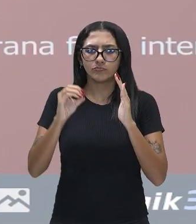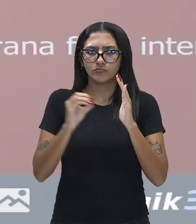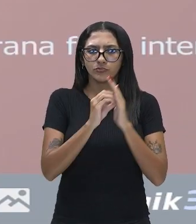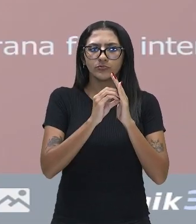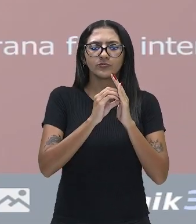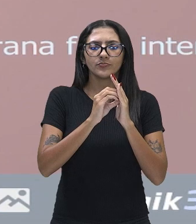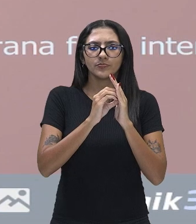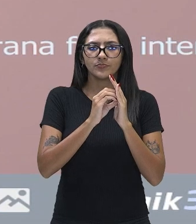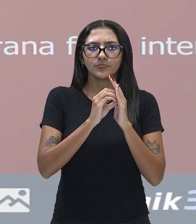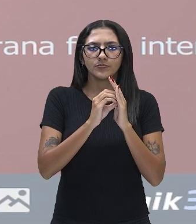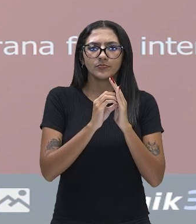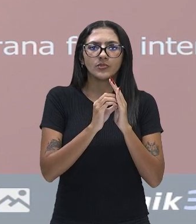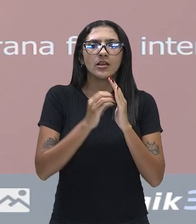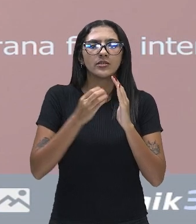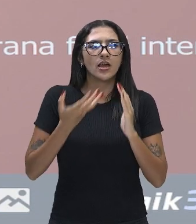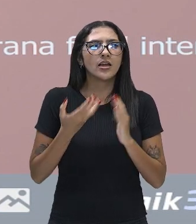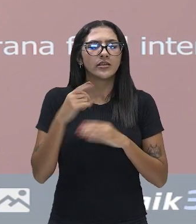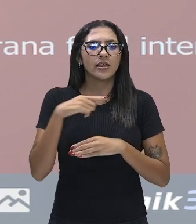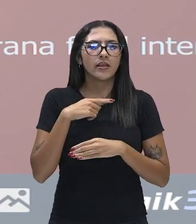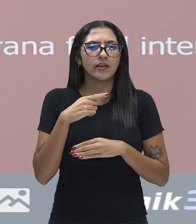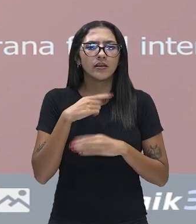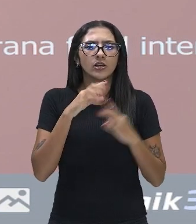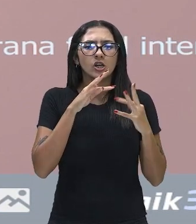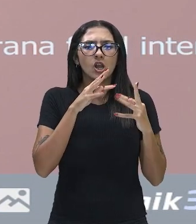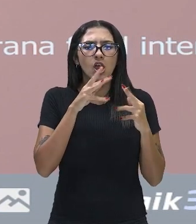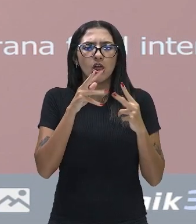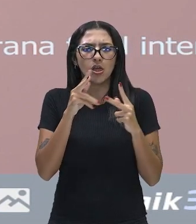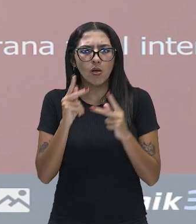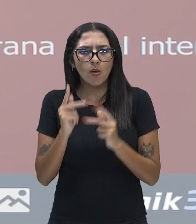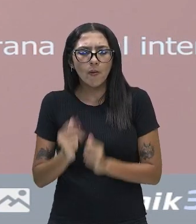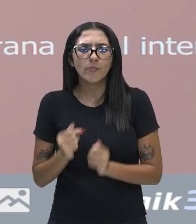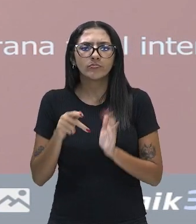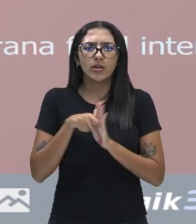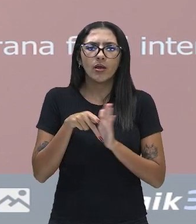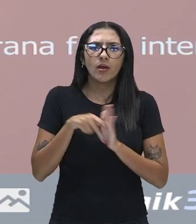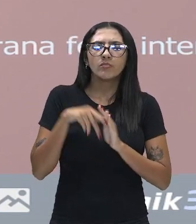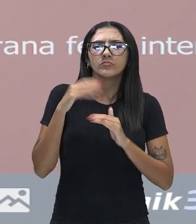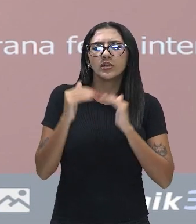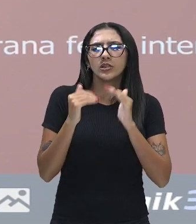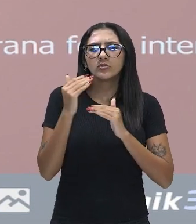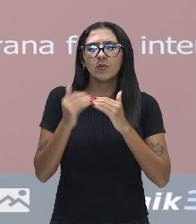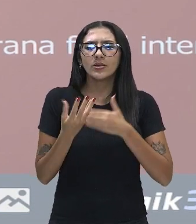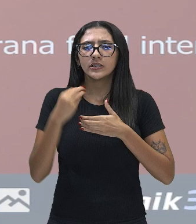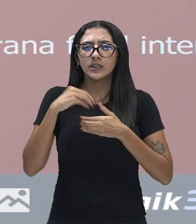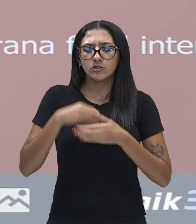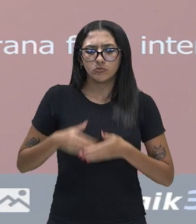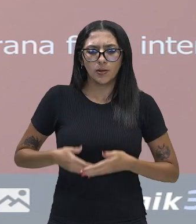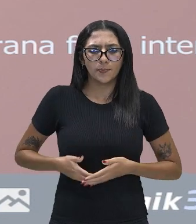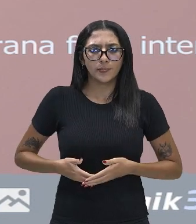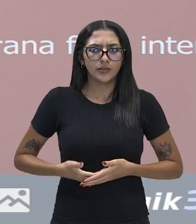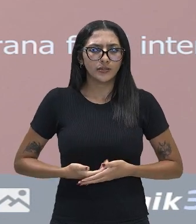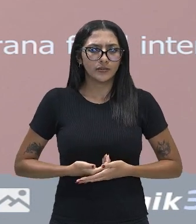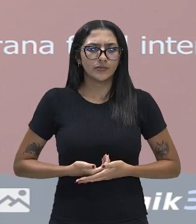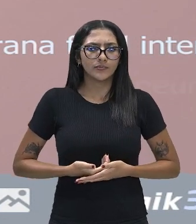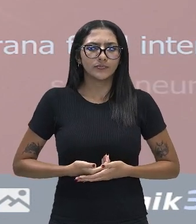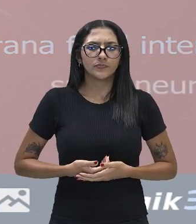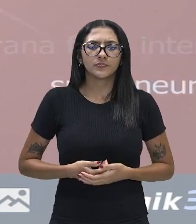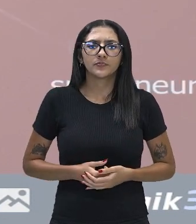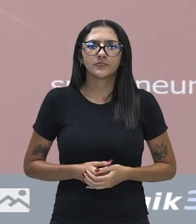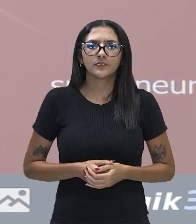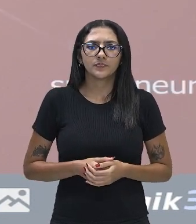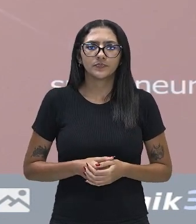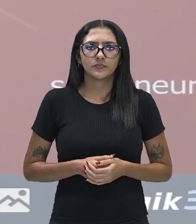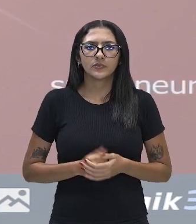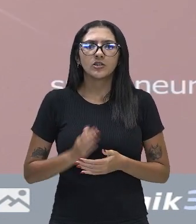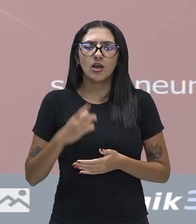assim fazer todo o desenvolvimento embrionário. Durante esse